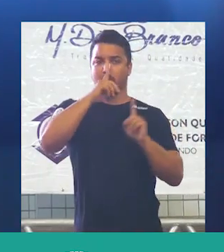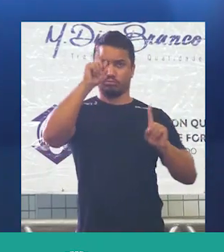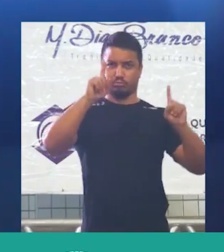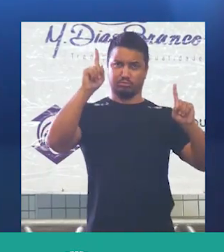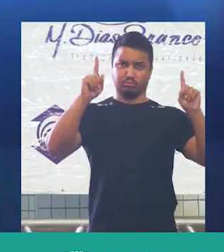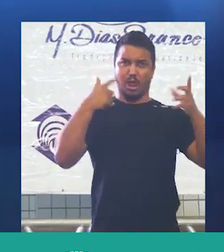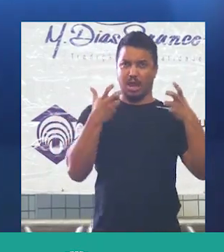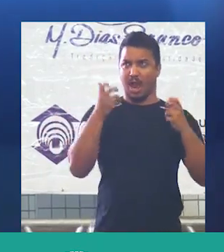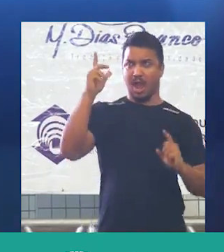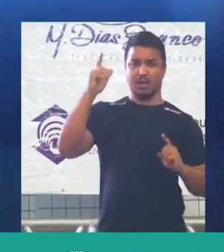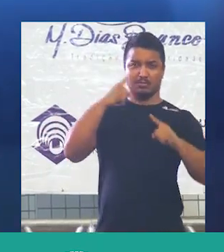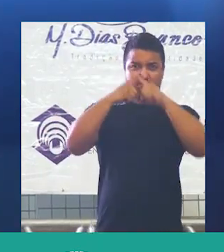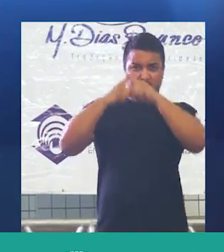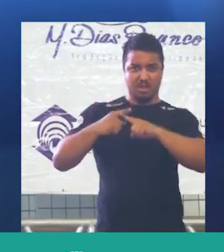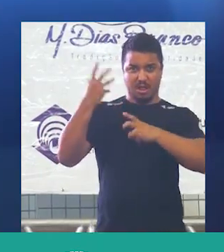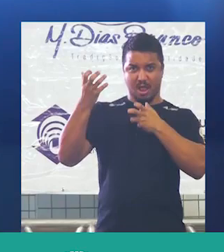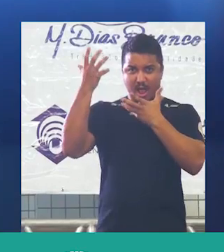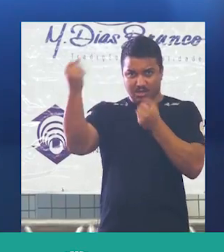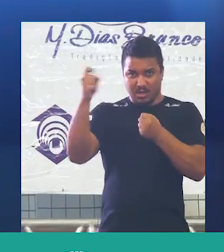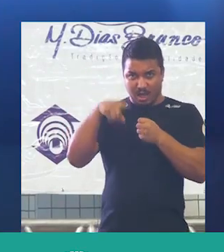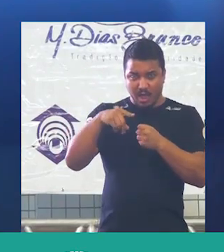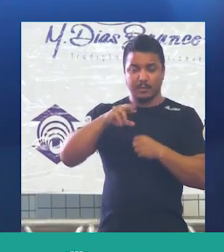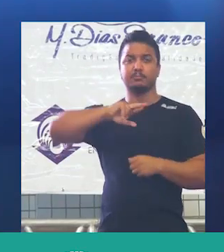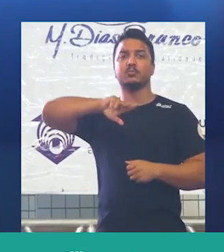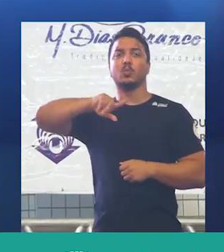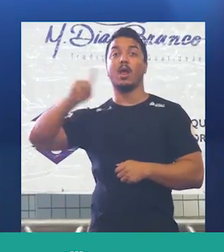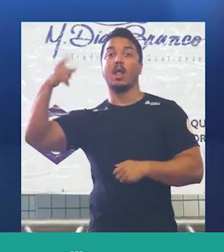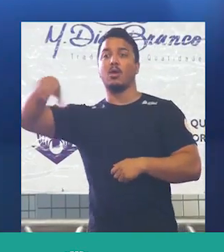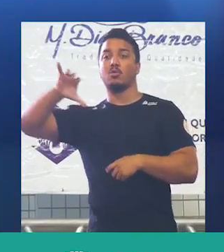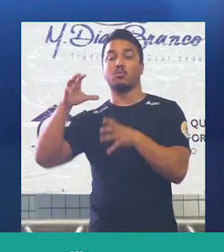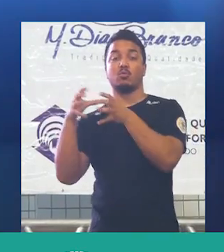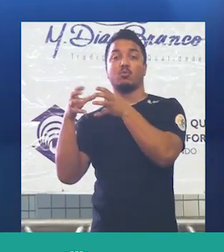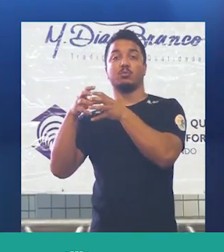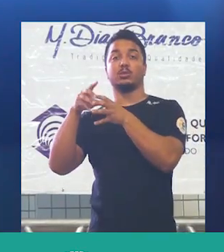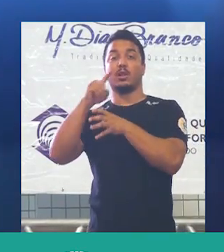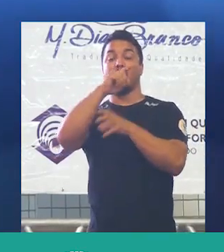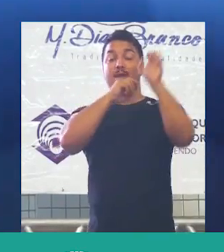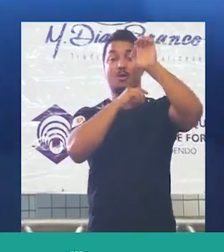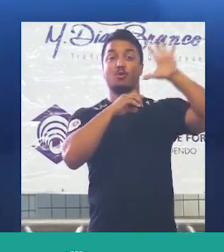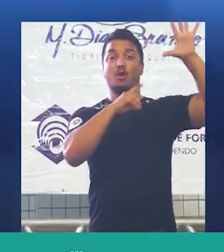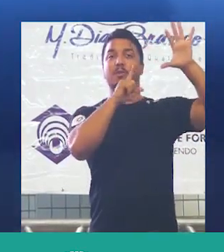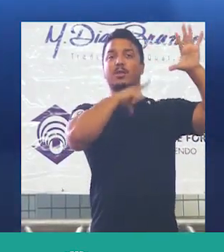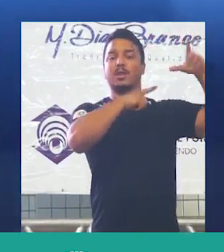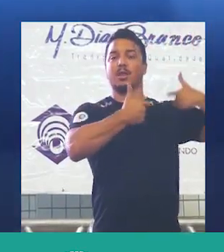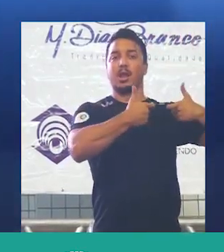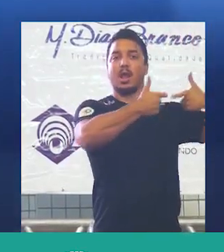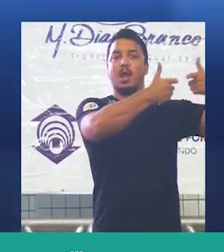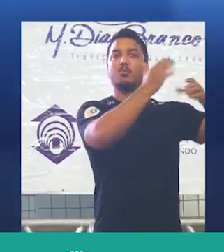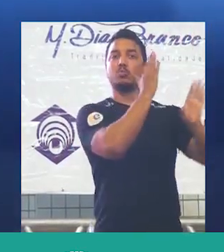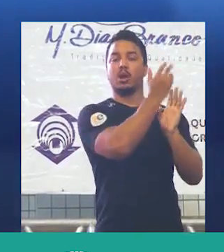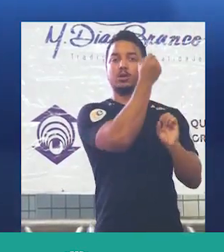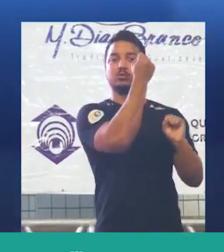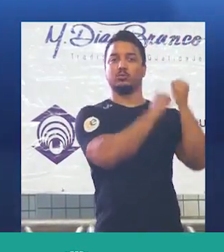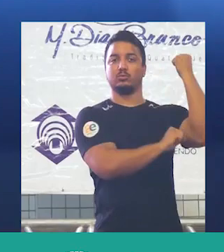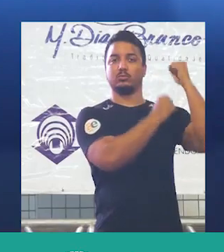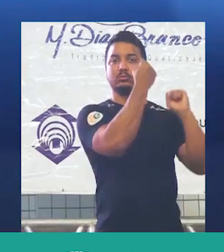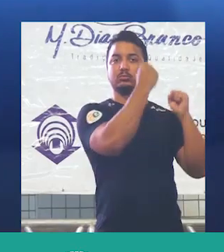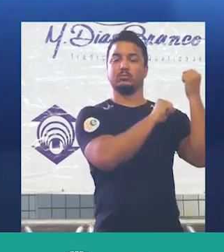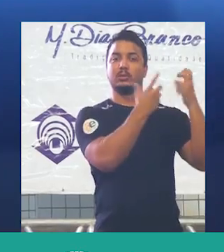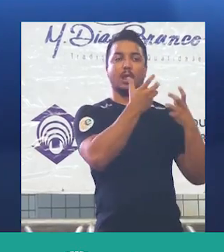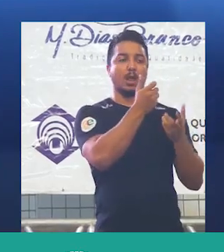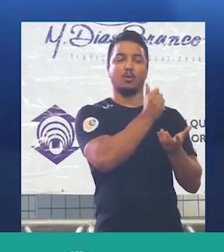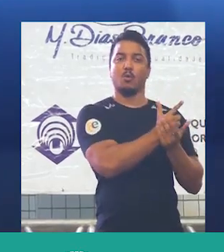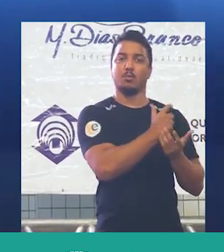lá na Europa, não. Tu é doido? Os caras já estão entrando em guerra. A Primeira Guerra Mundial foi provocada exatamente pela disputa